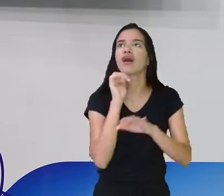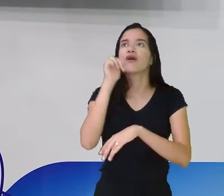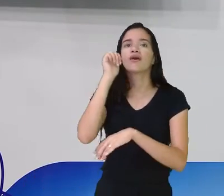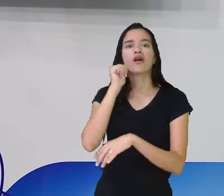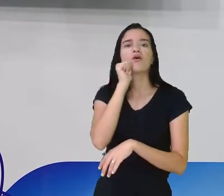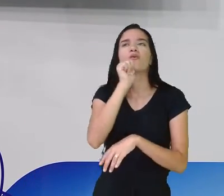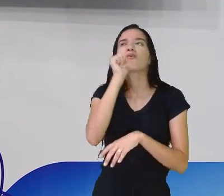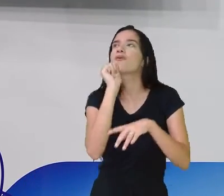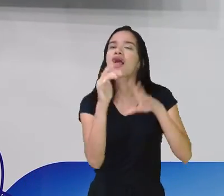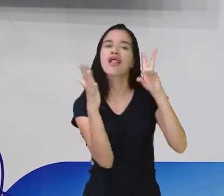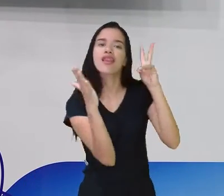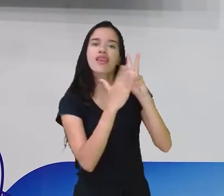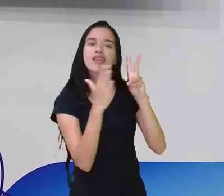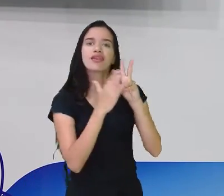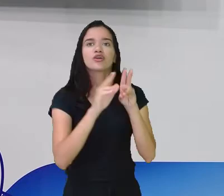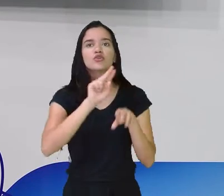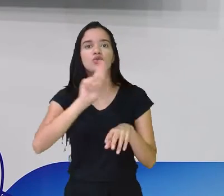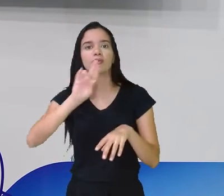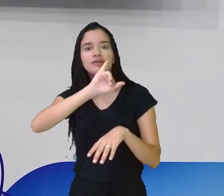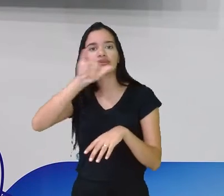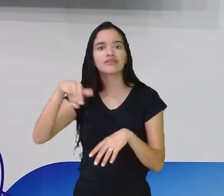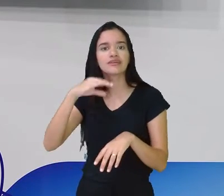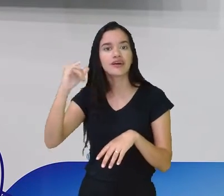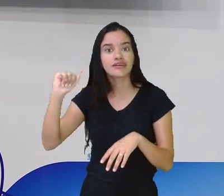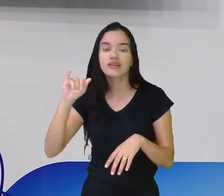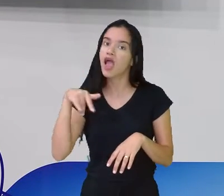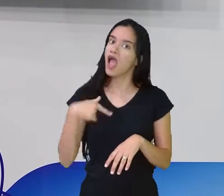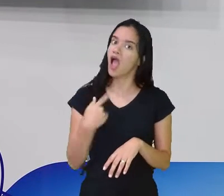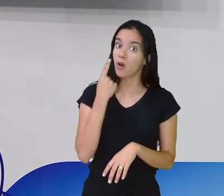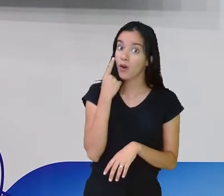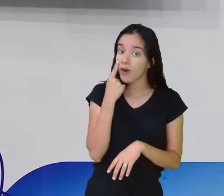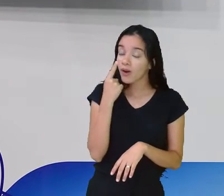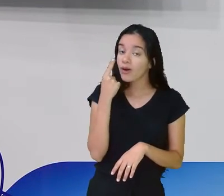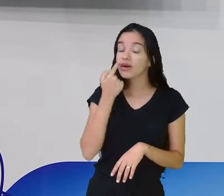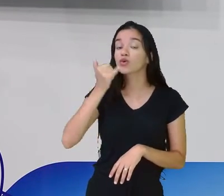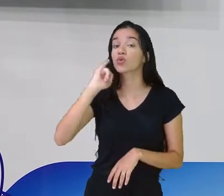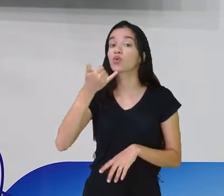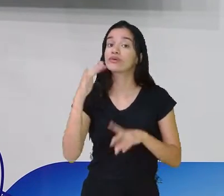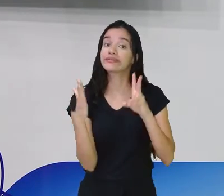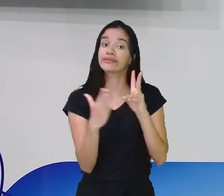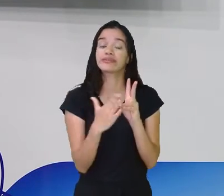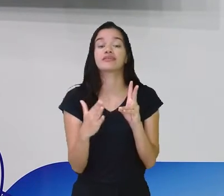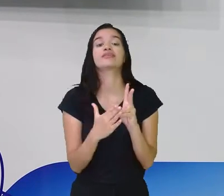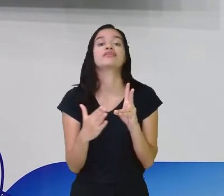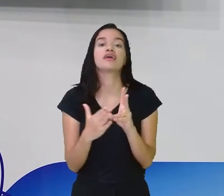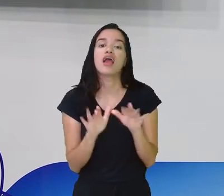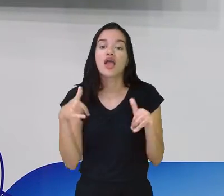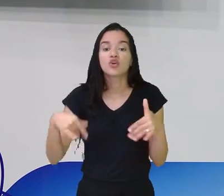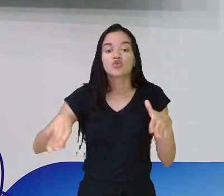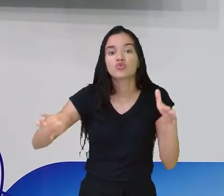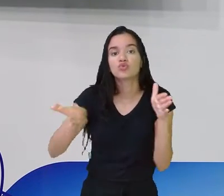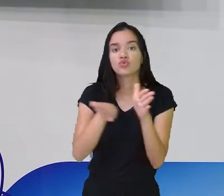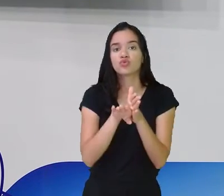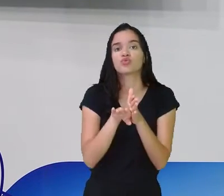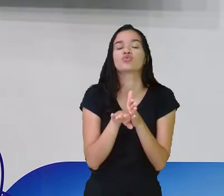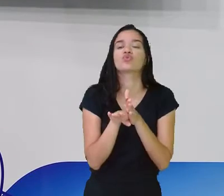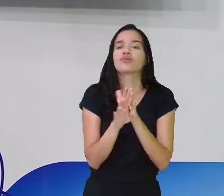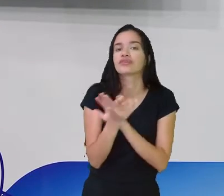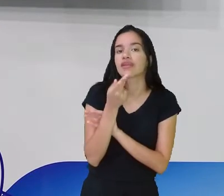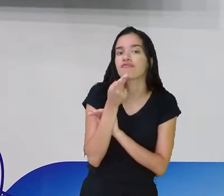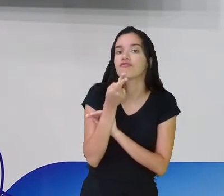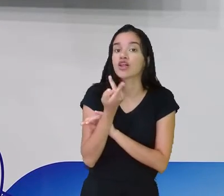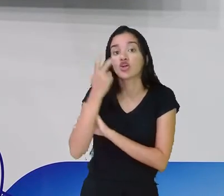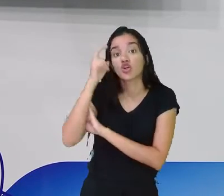linda indígena chamada Jaci. Epa, conto indígena. Então, quando eu chego num conto que está falando